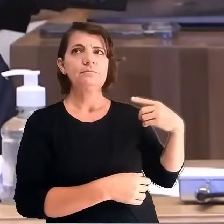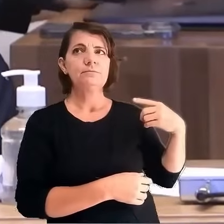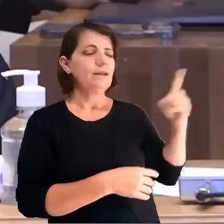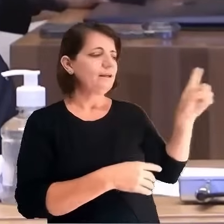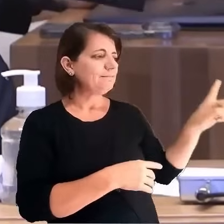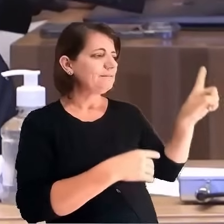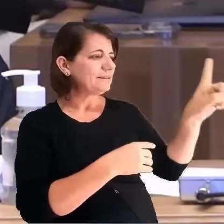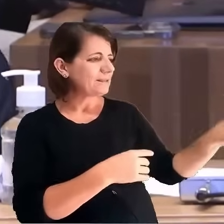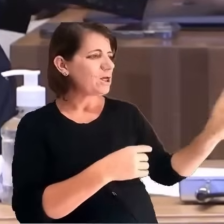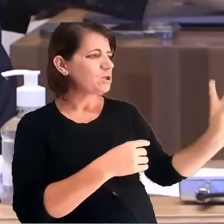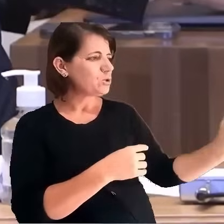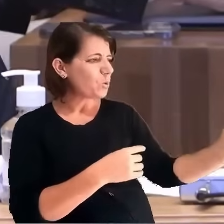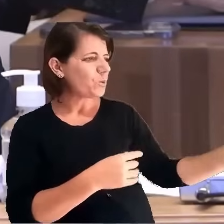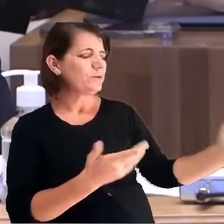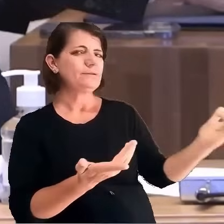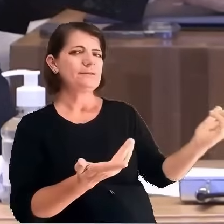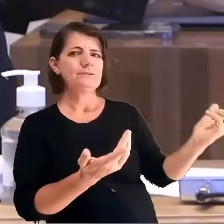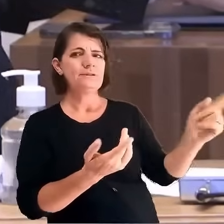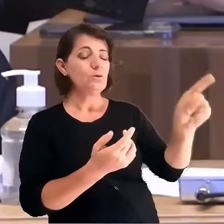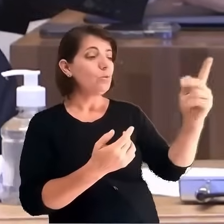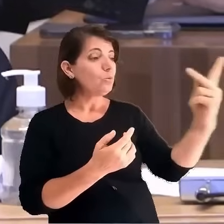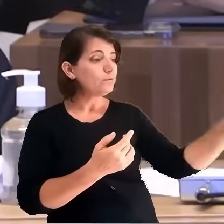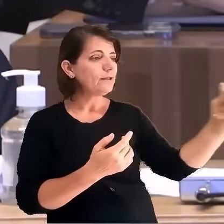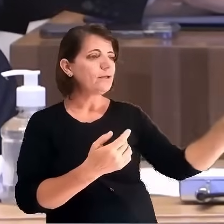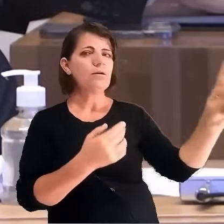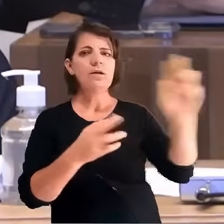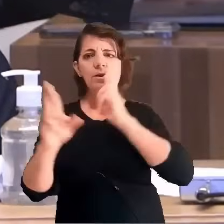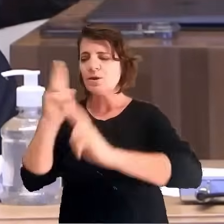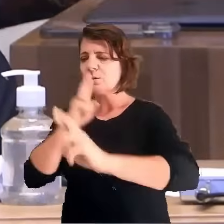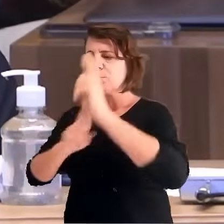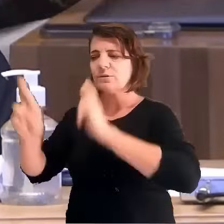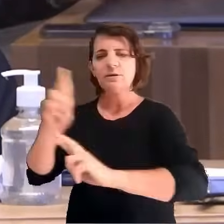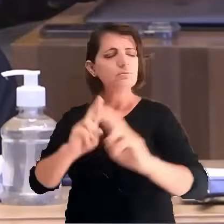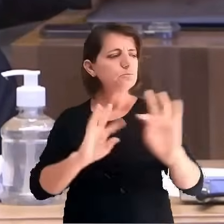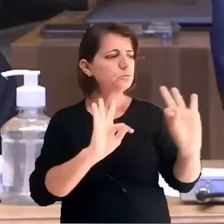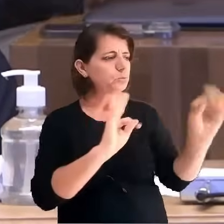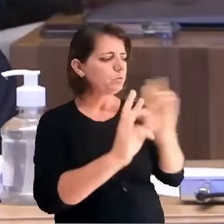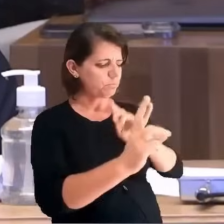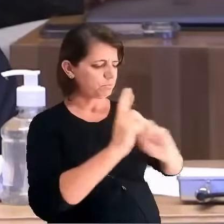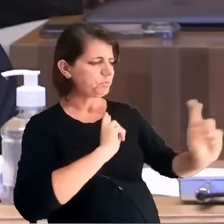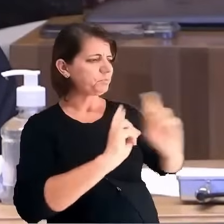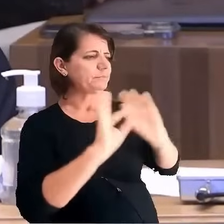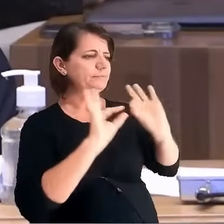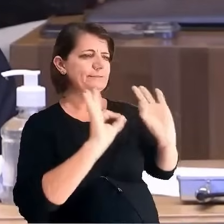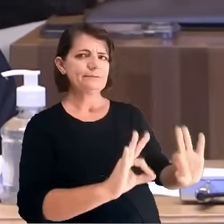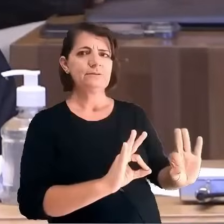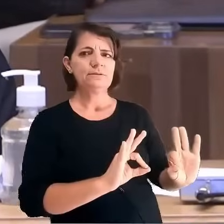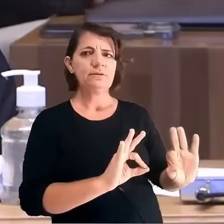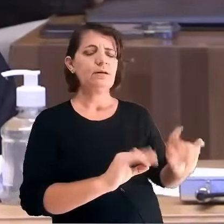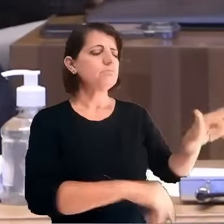senhor e que o senhor se dispôs a responder todas as perguntas que foram feitas eu acho que é esse o